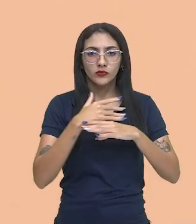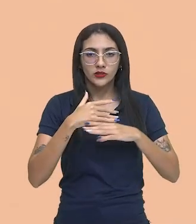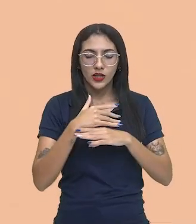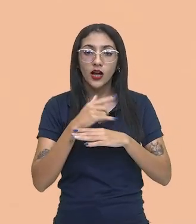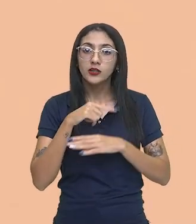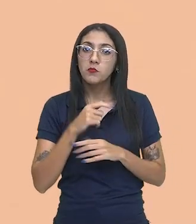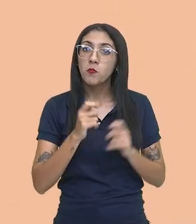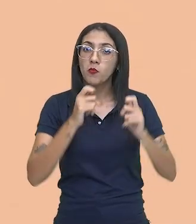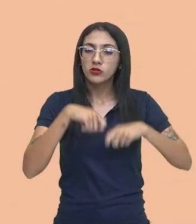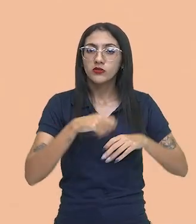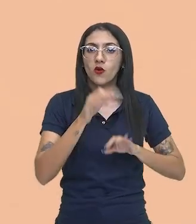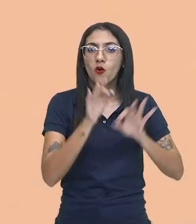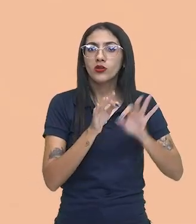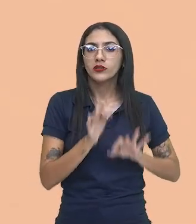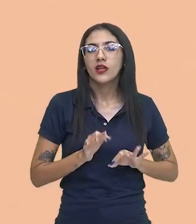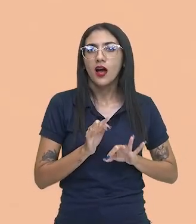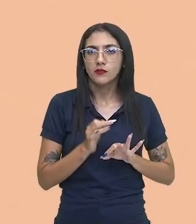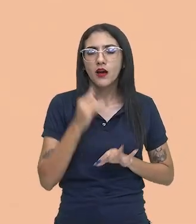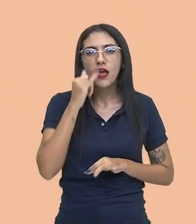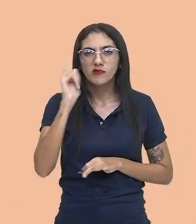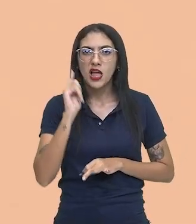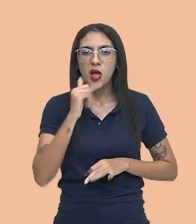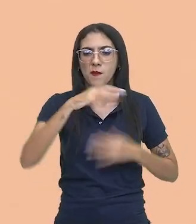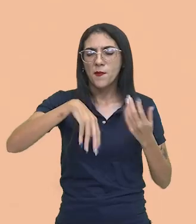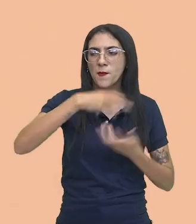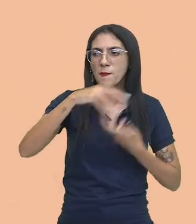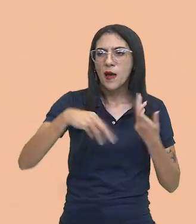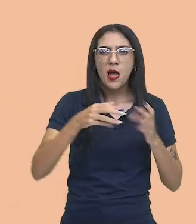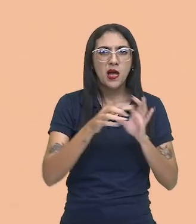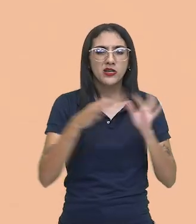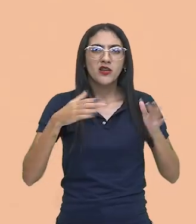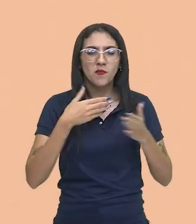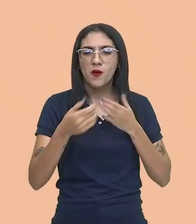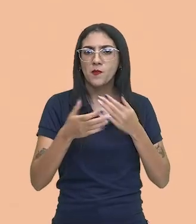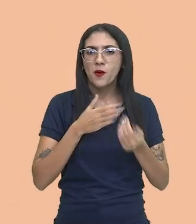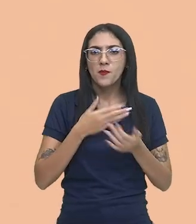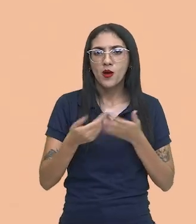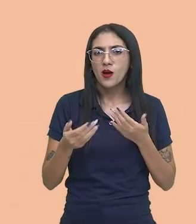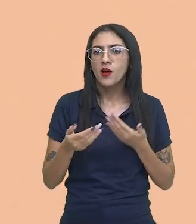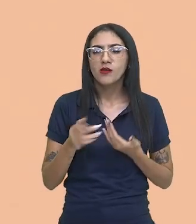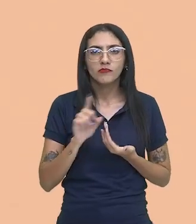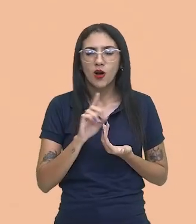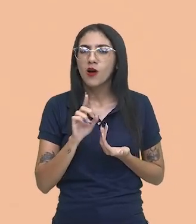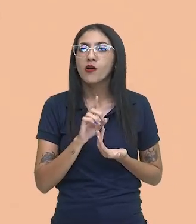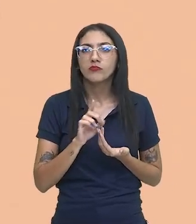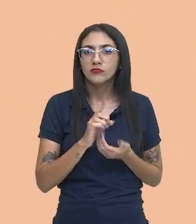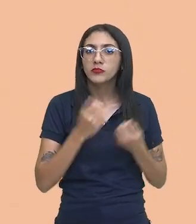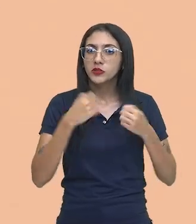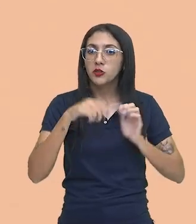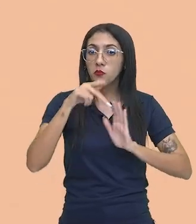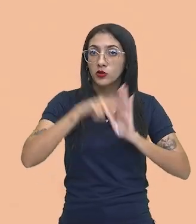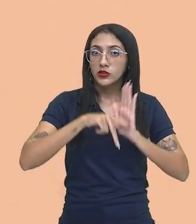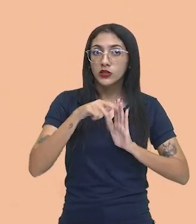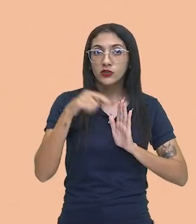se organizar, né, para não ficar tudo bagunçado, uma pessoa fazendo de um jeito, outra pessoa fazendo de outro.